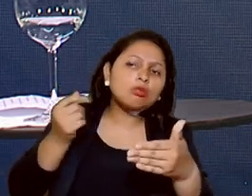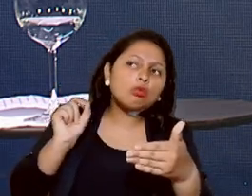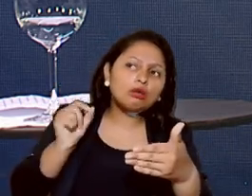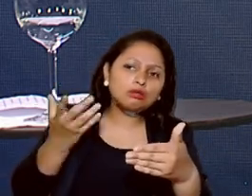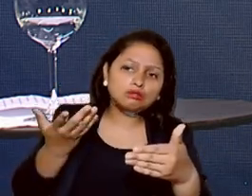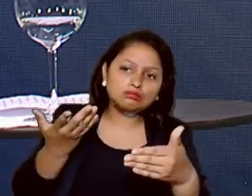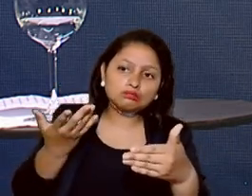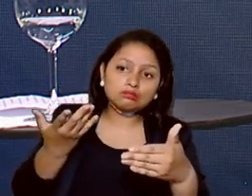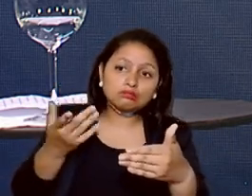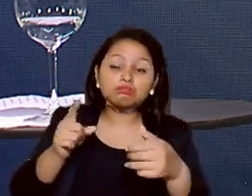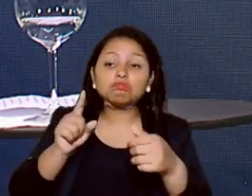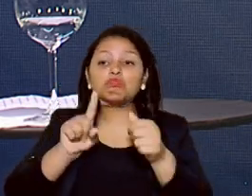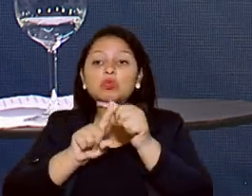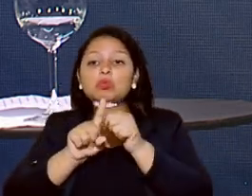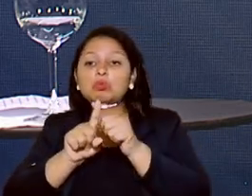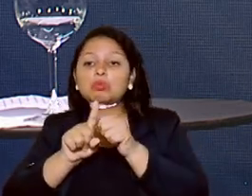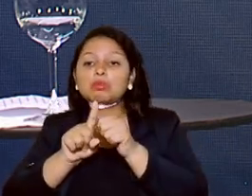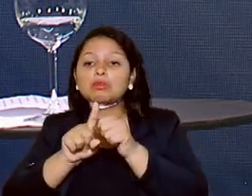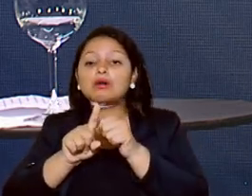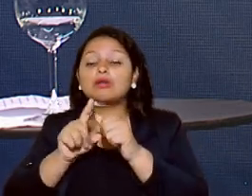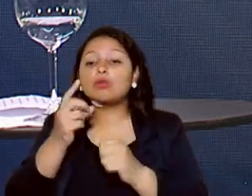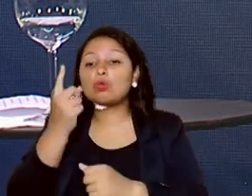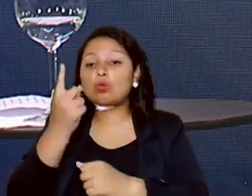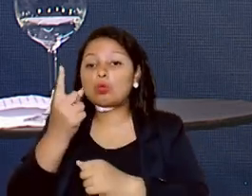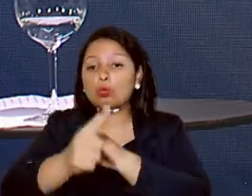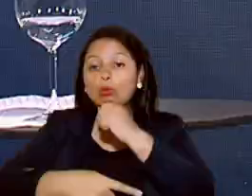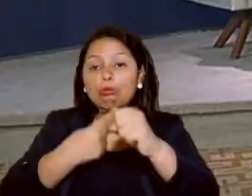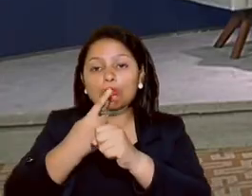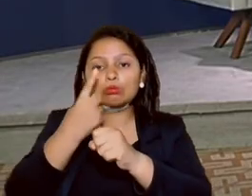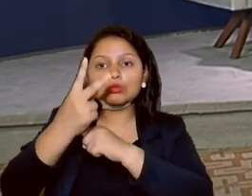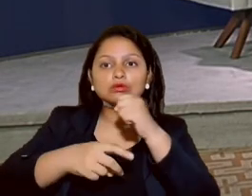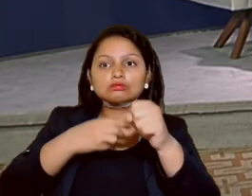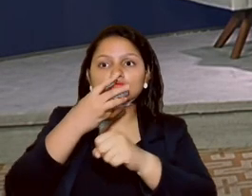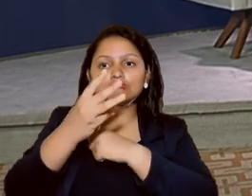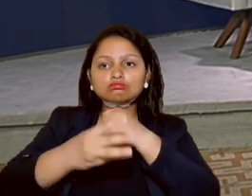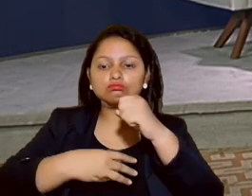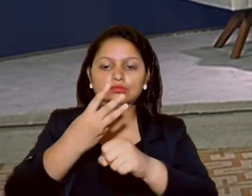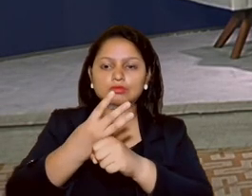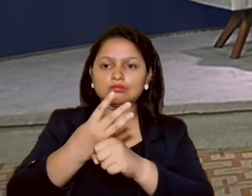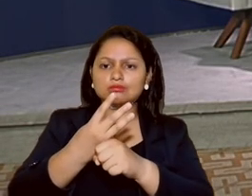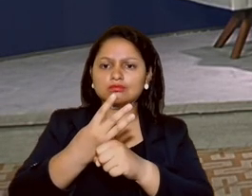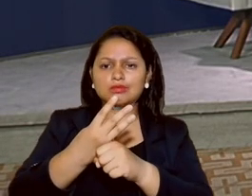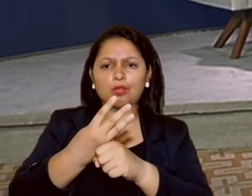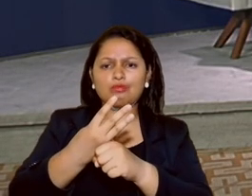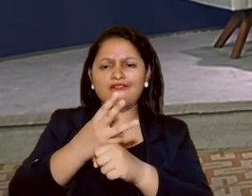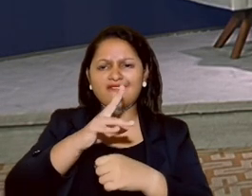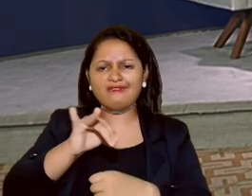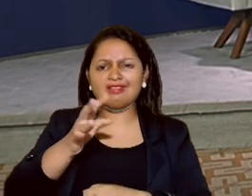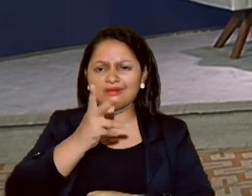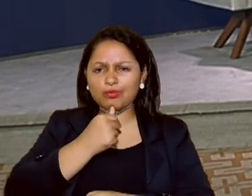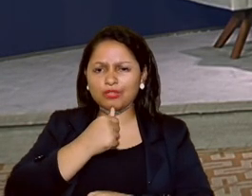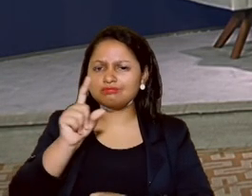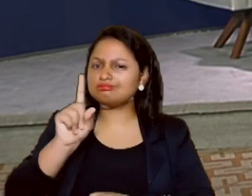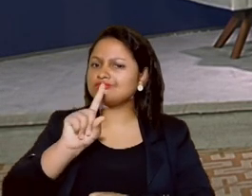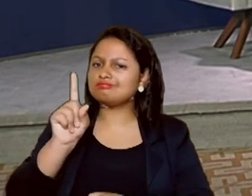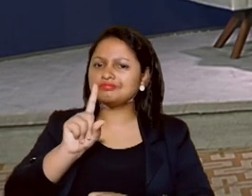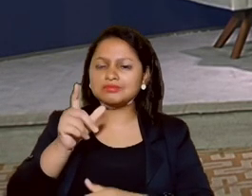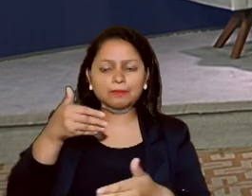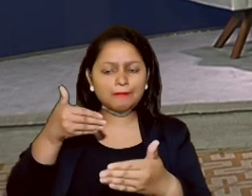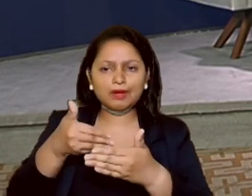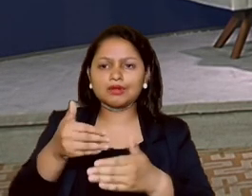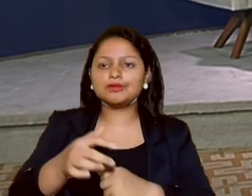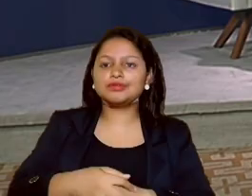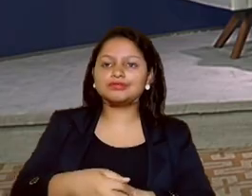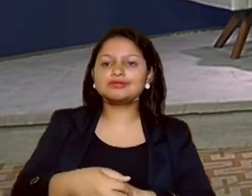dois três anos e aí não é tanto assim então eu diria assim nós não temos planeja agenda no Brasil nós vamos ter uma bucha de